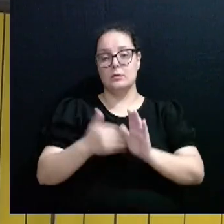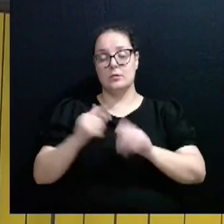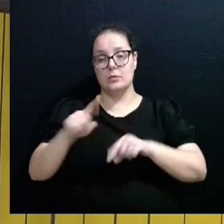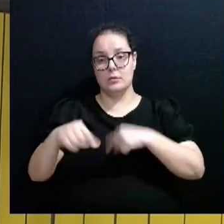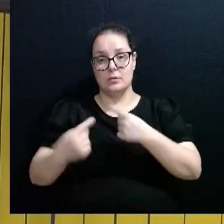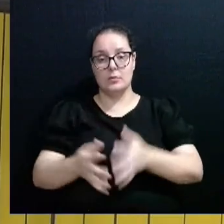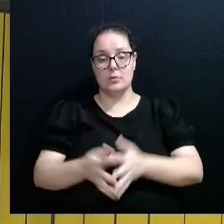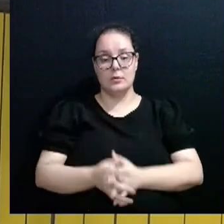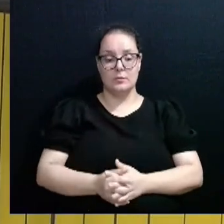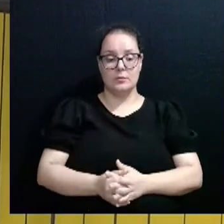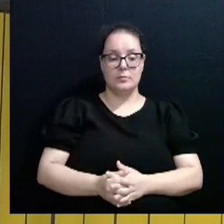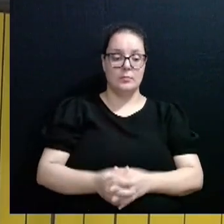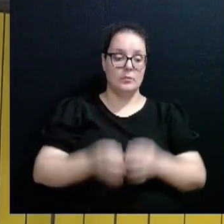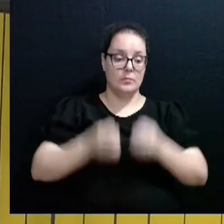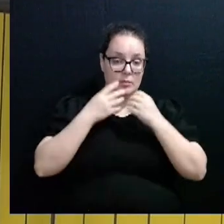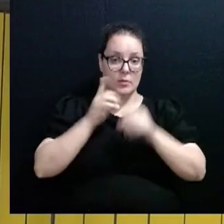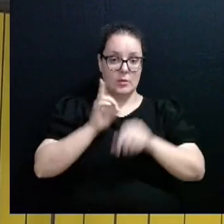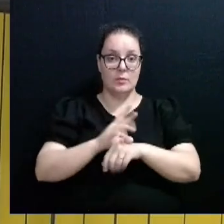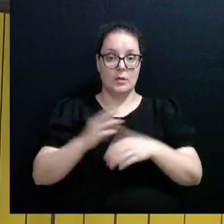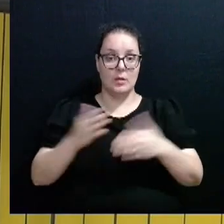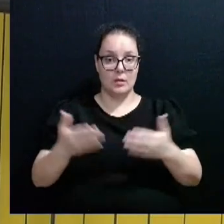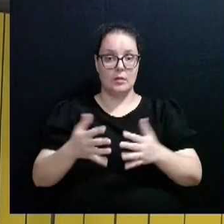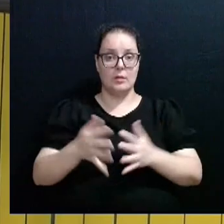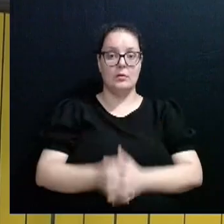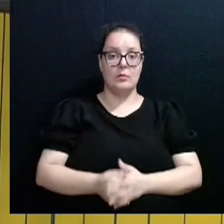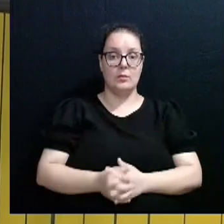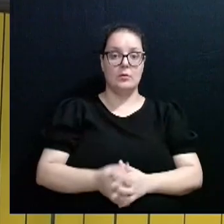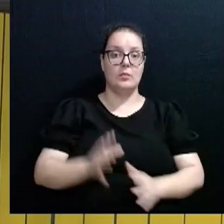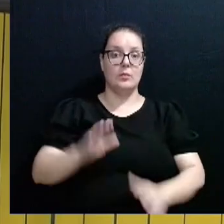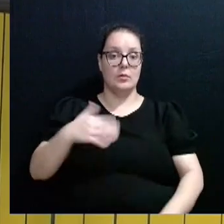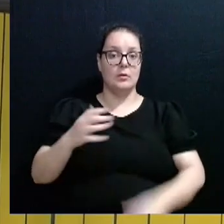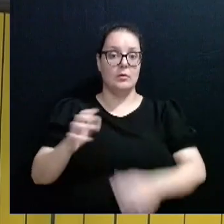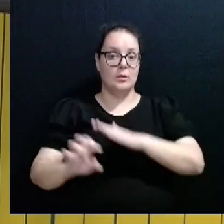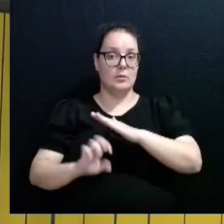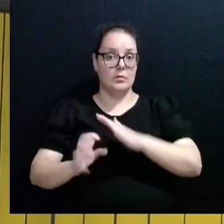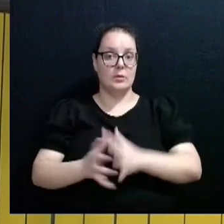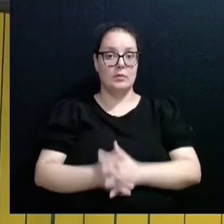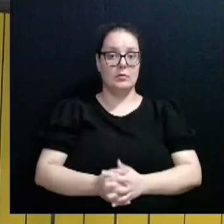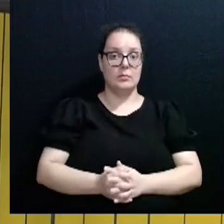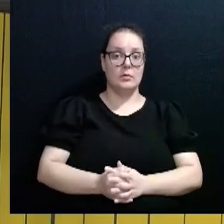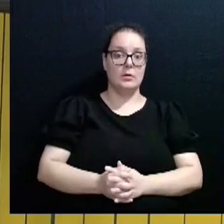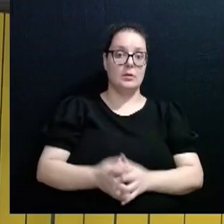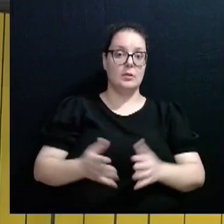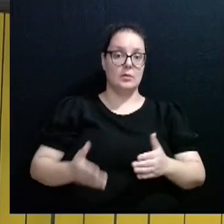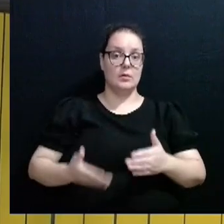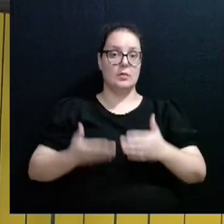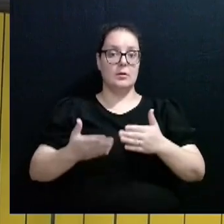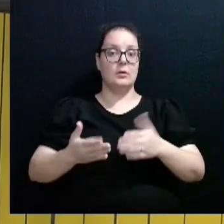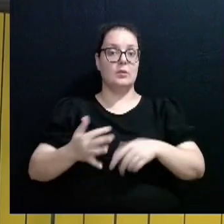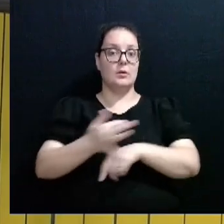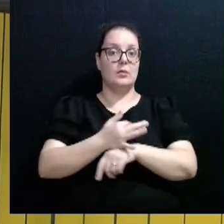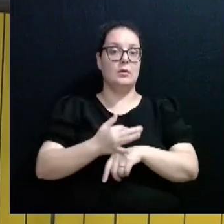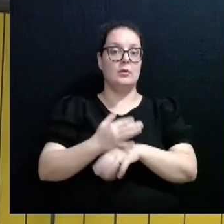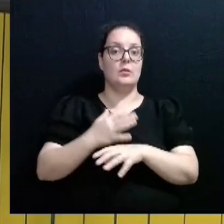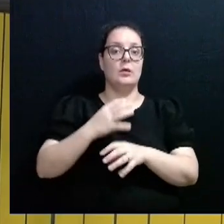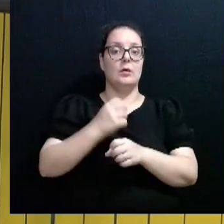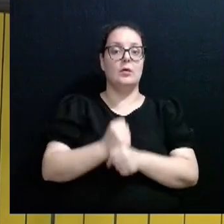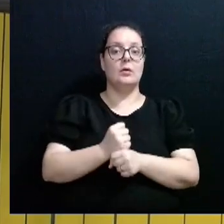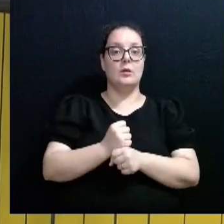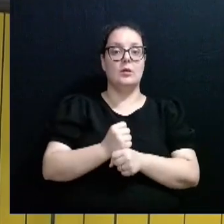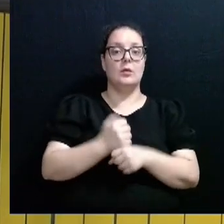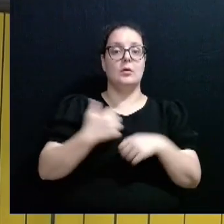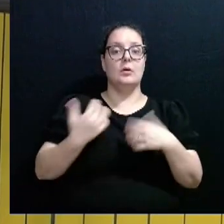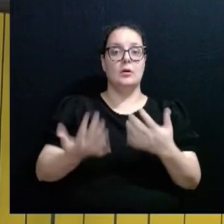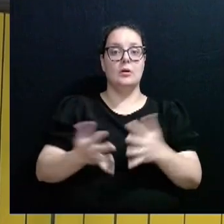Muito bem, doutora. Agora, quando a empresa ela concede as férias coletivas, né? Quais são